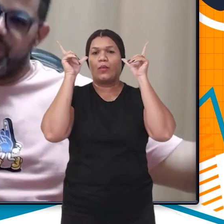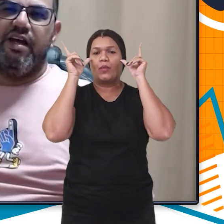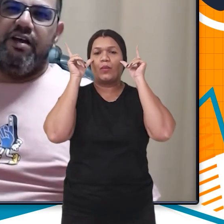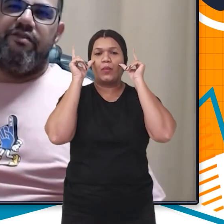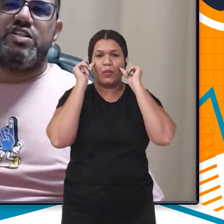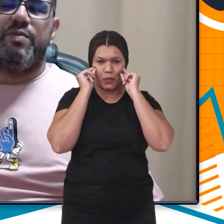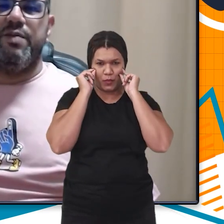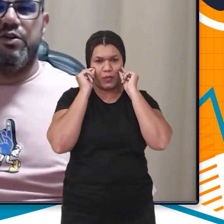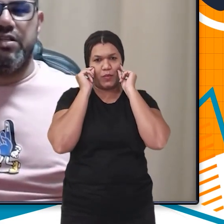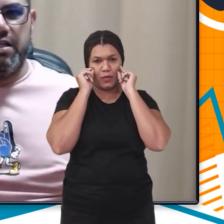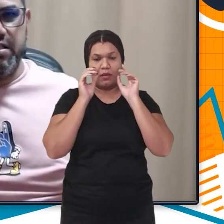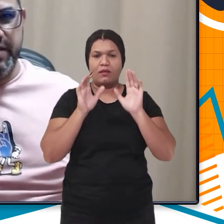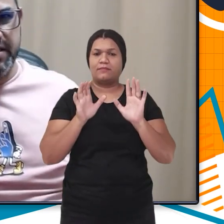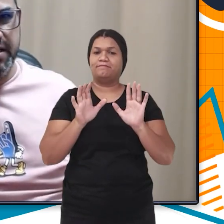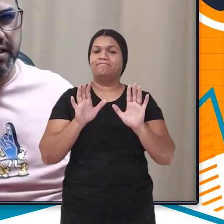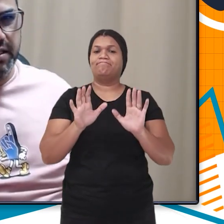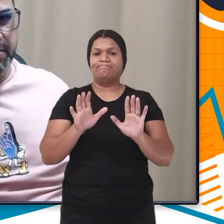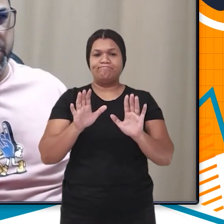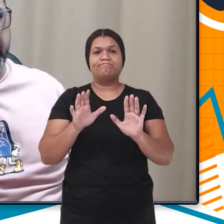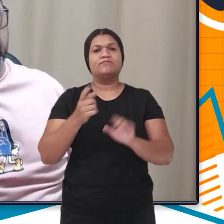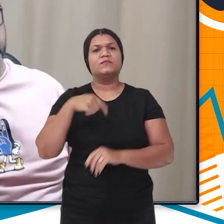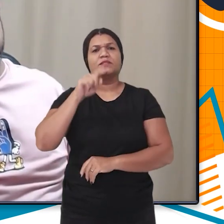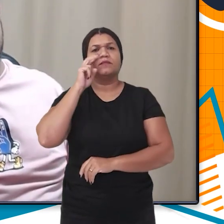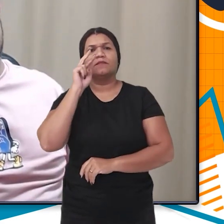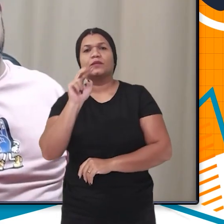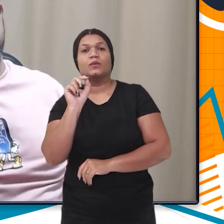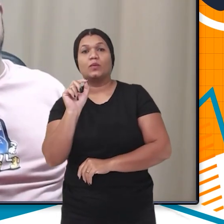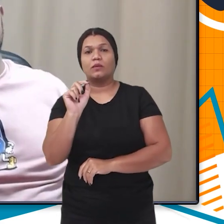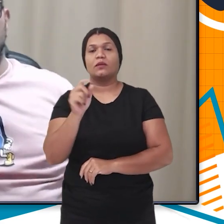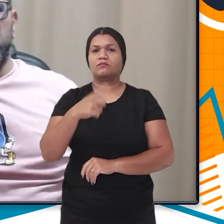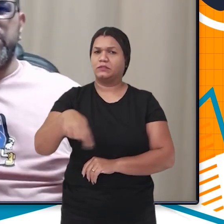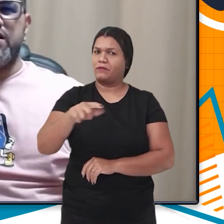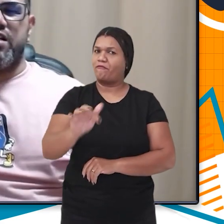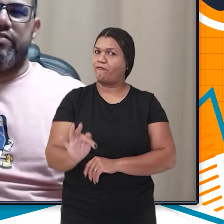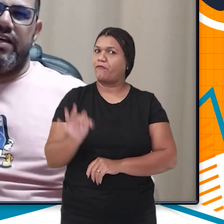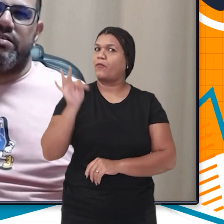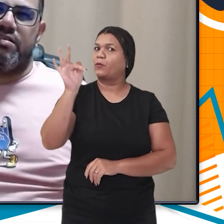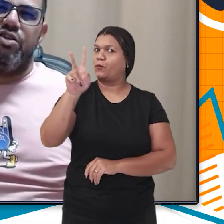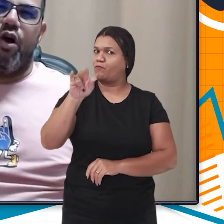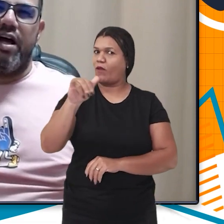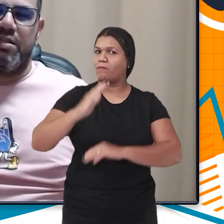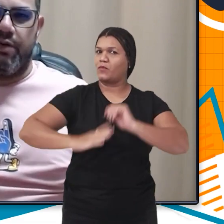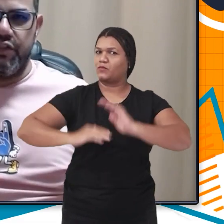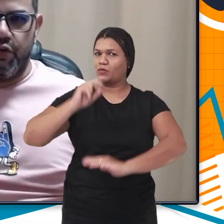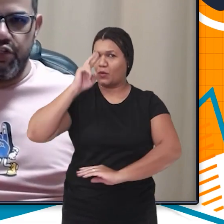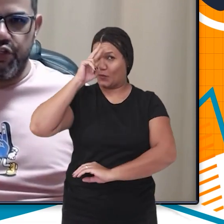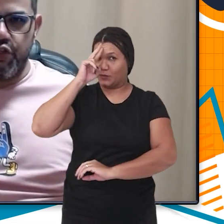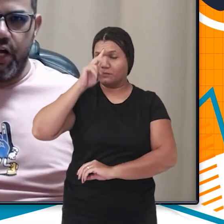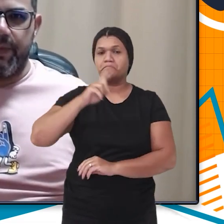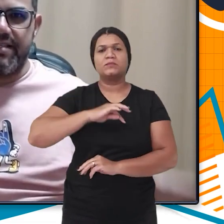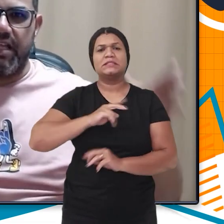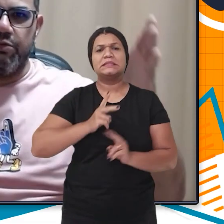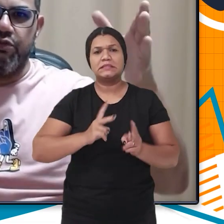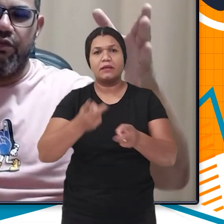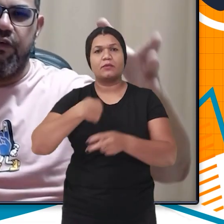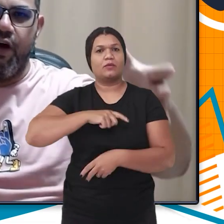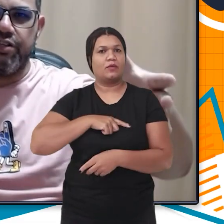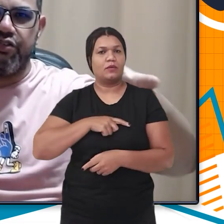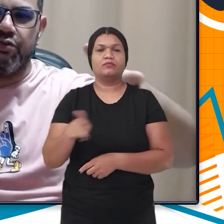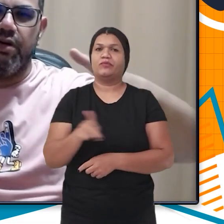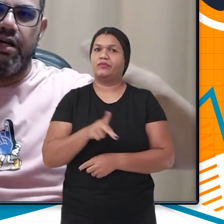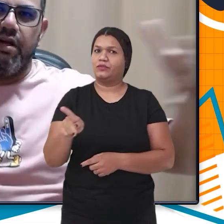respiremos. Veja bem, meus queridos e minhas queridas, meus pequenos historiadores, todas as vezes que nós, professores de história, apresentamos